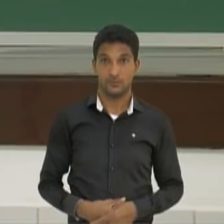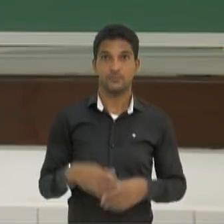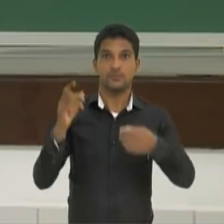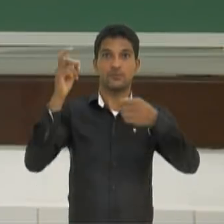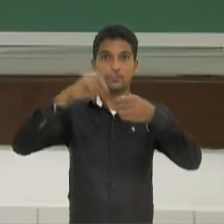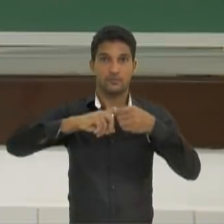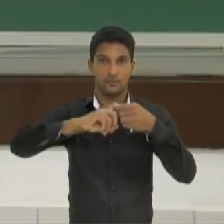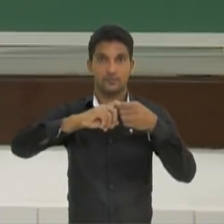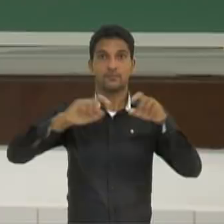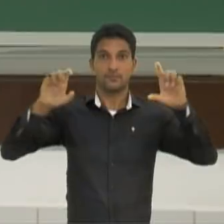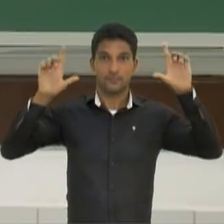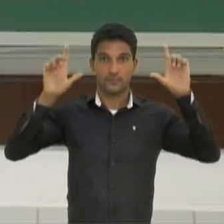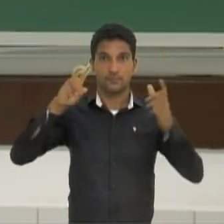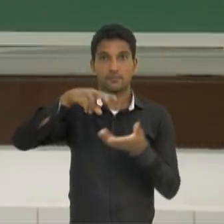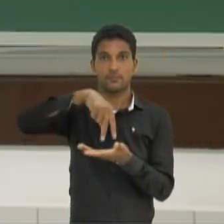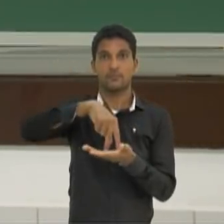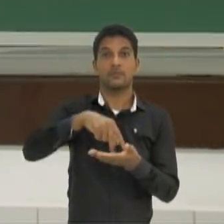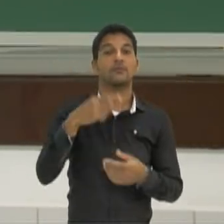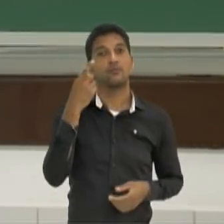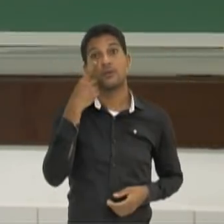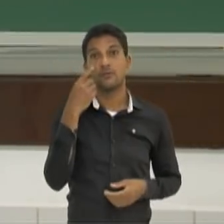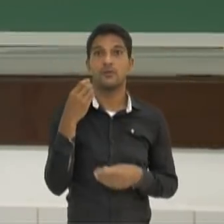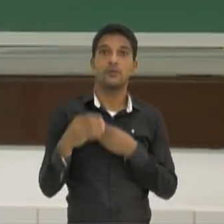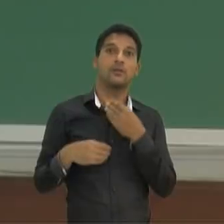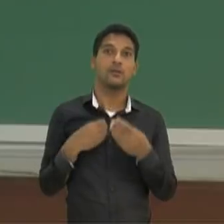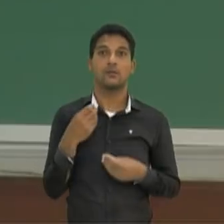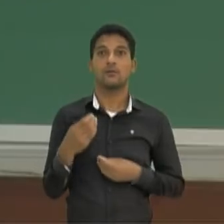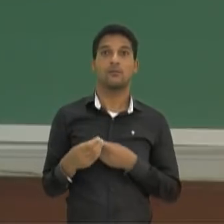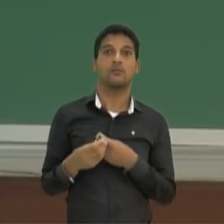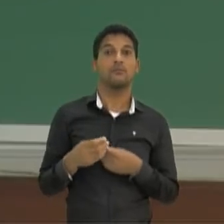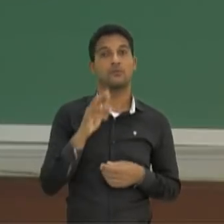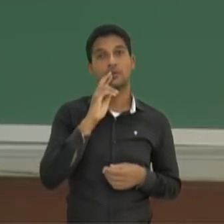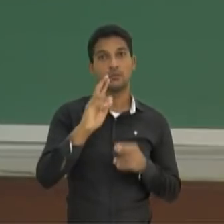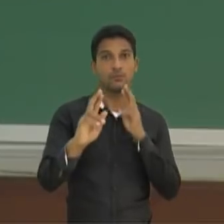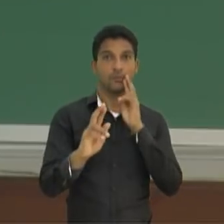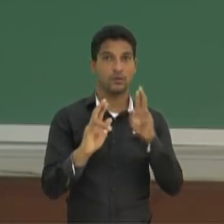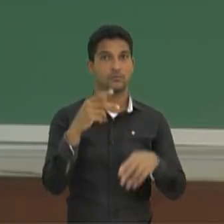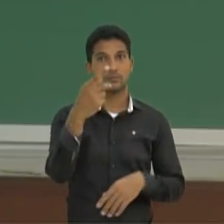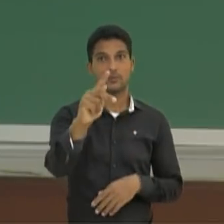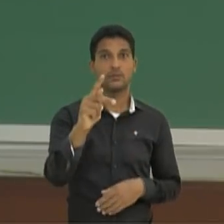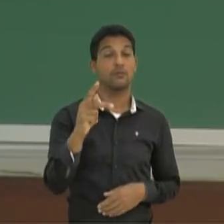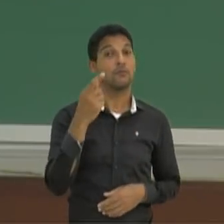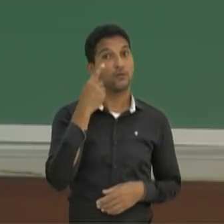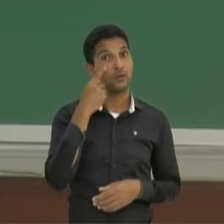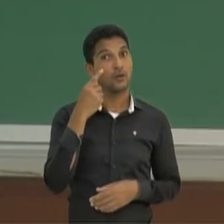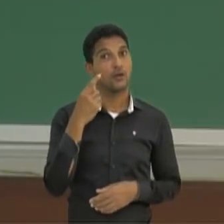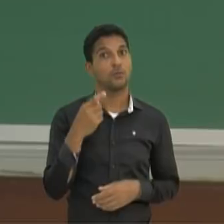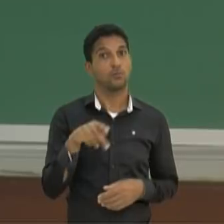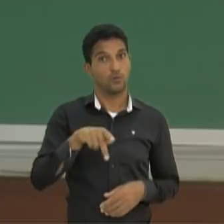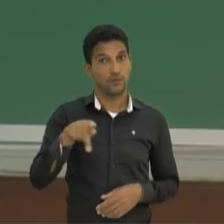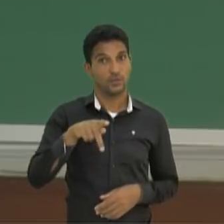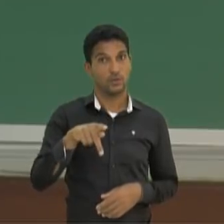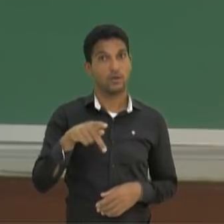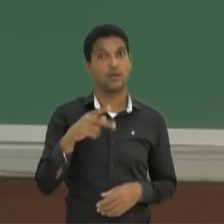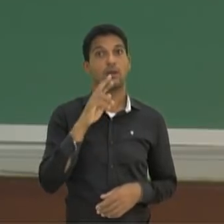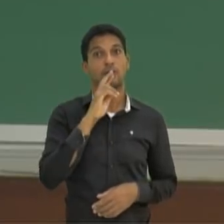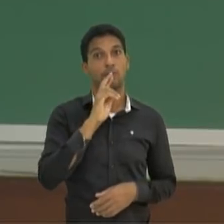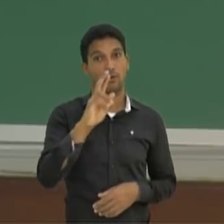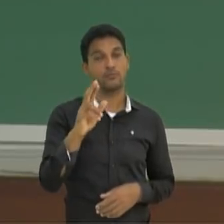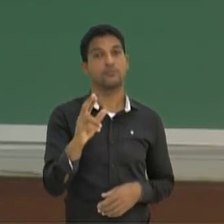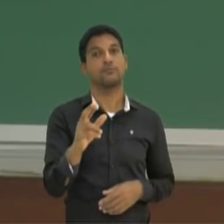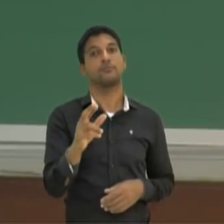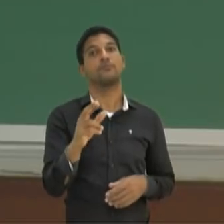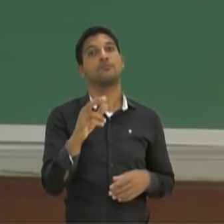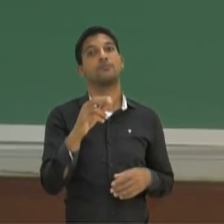Retornando então, galera, vamos ver como possivelmente ficou a resposta de vocês. Eu tenho aqui apenas uma sugestão, né? Então, no